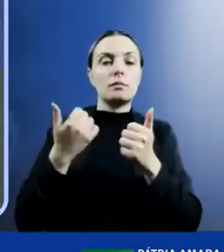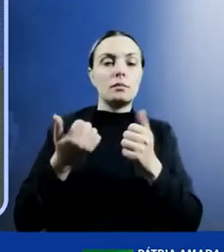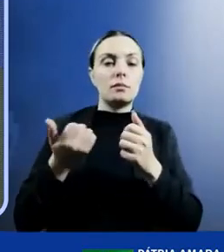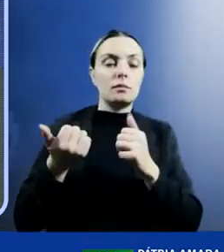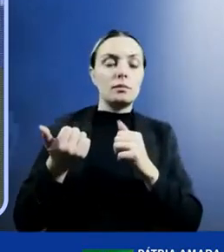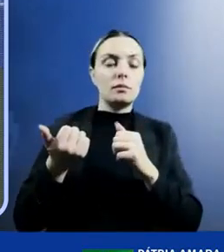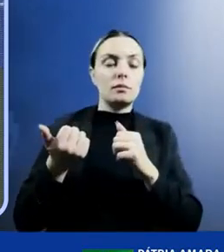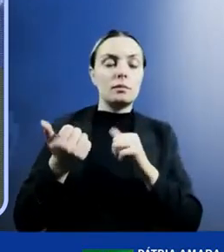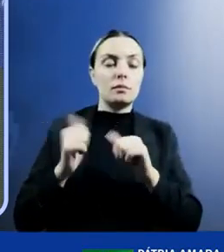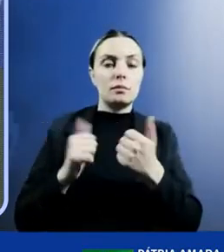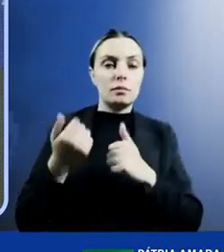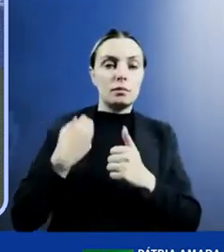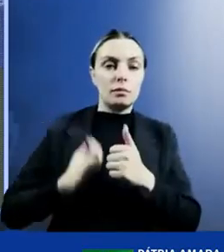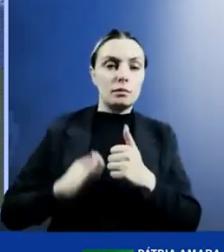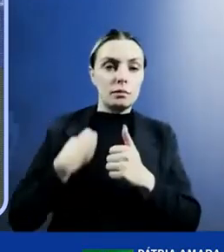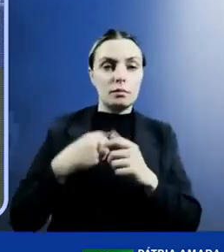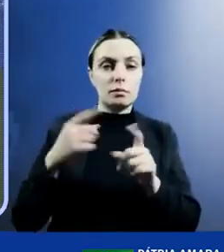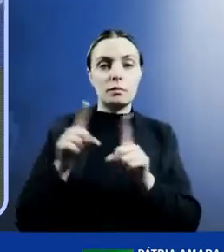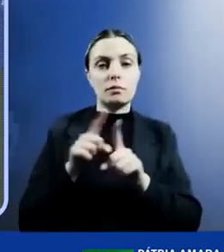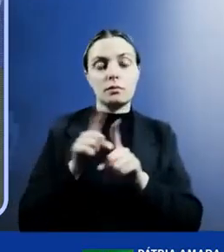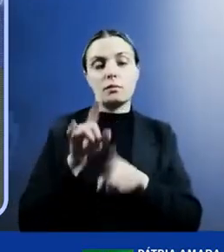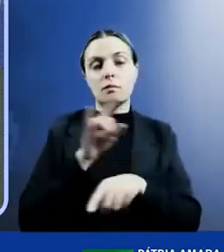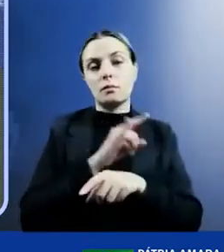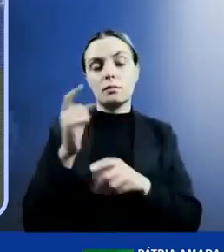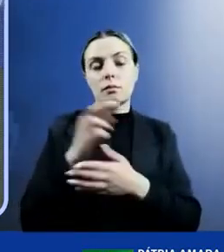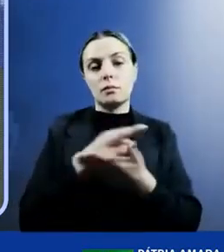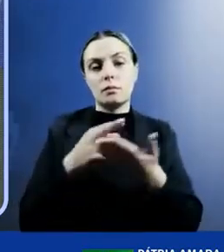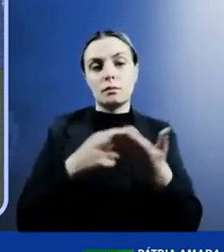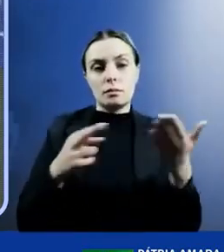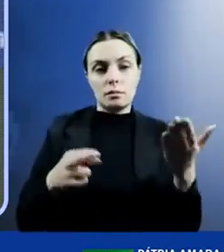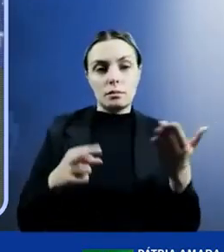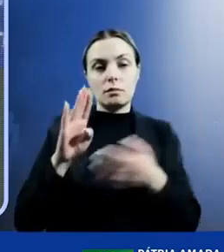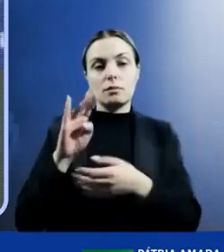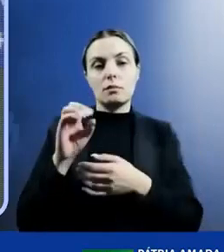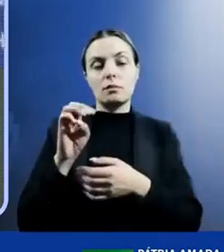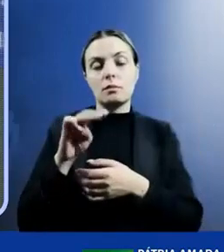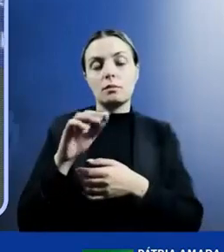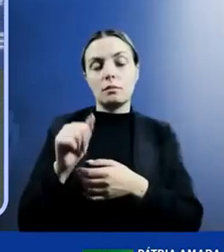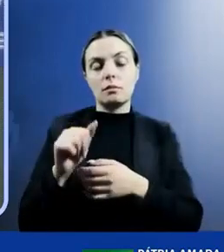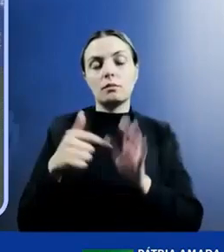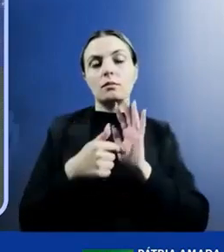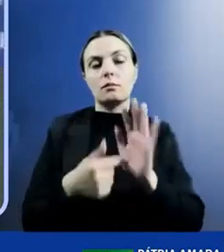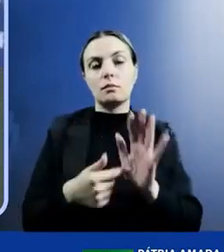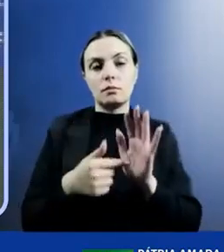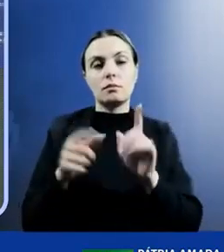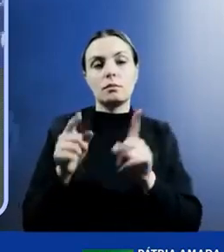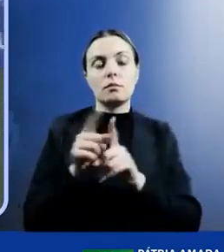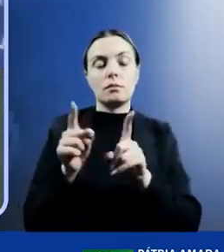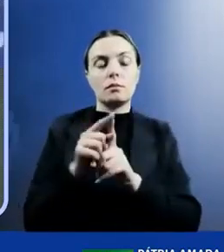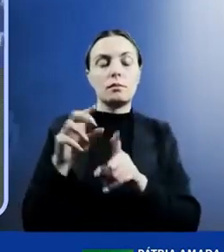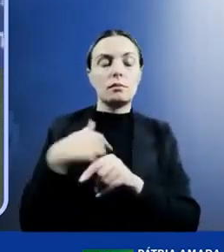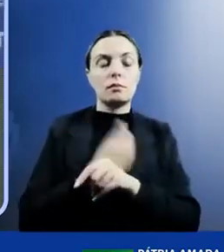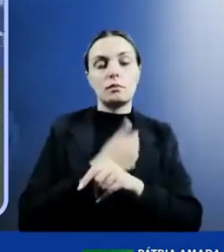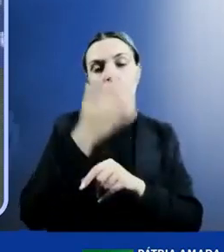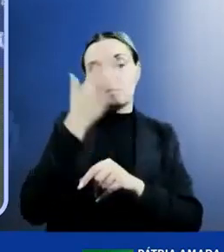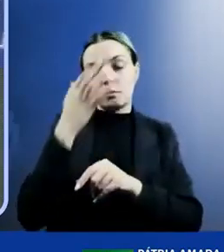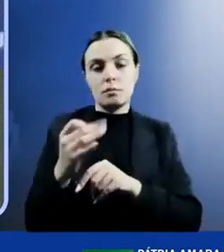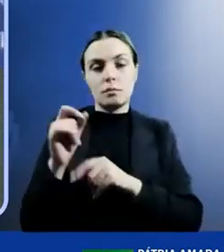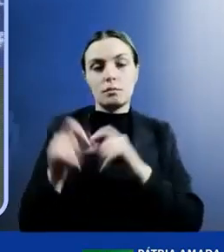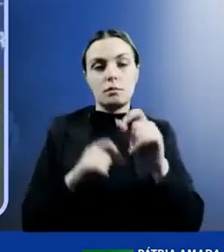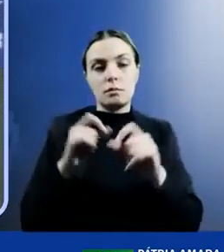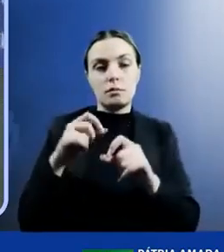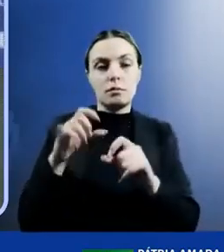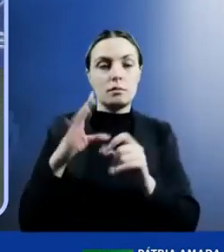empreendimentos. E o último relatório do MAP Biomas dá uma demonstração disso e a gente entende que estamos só no